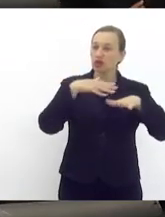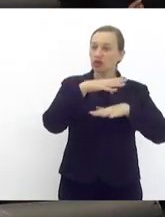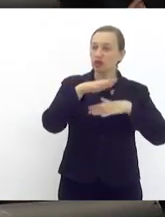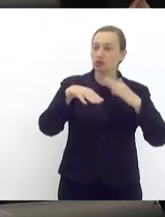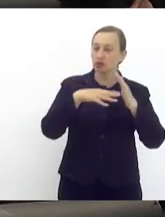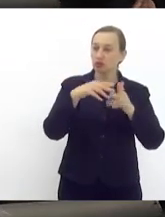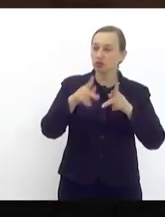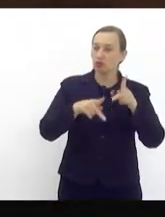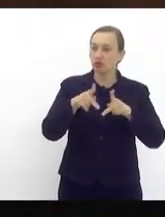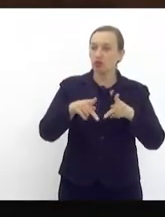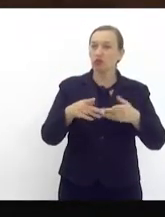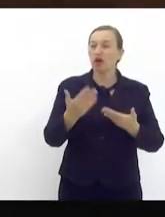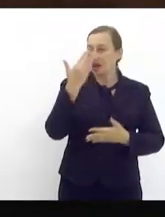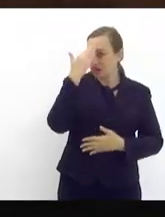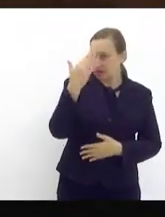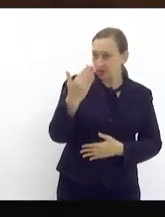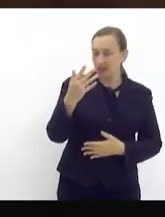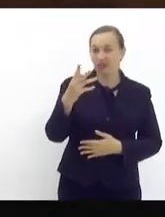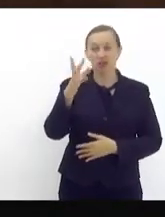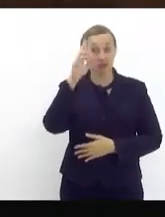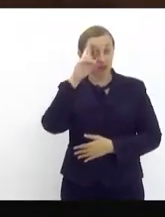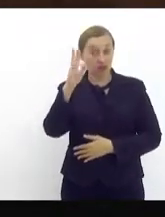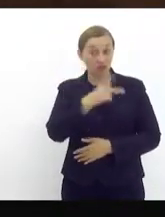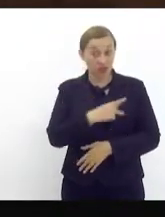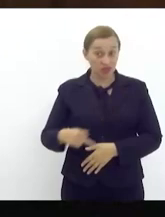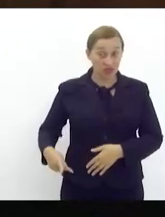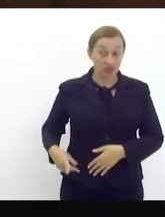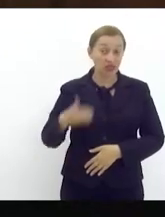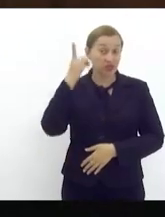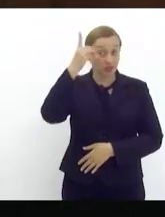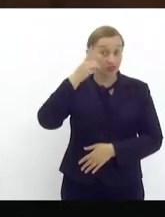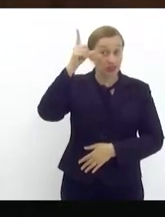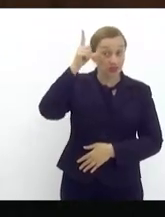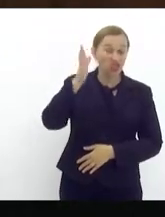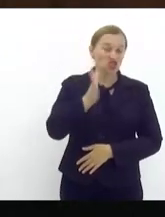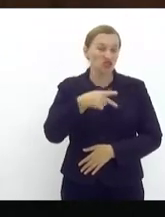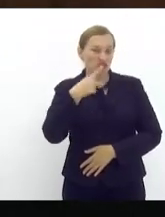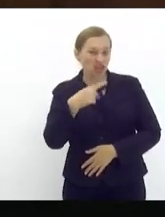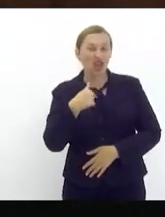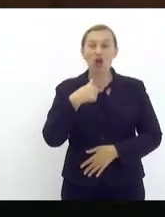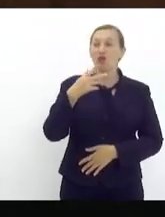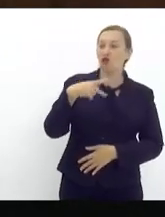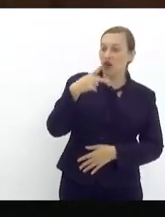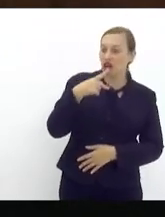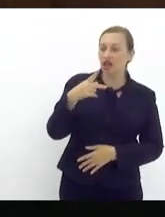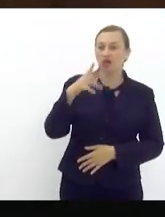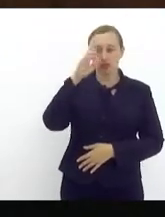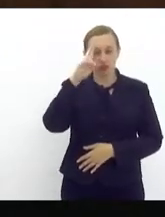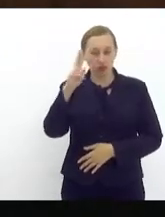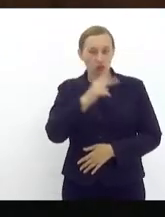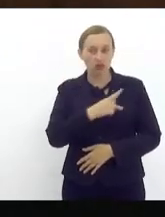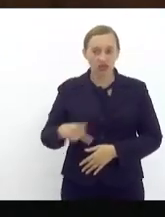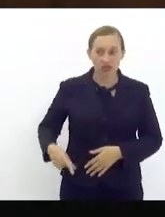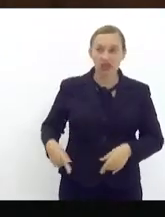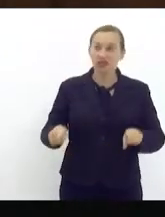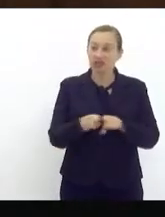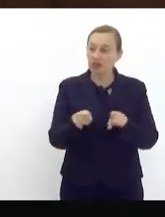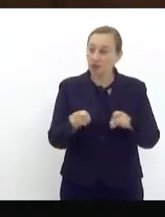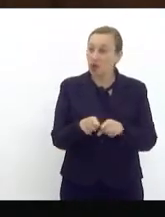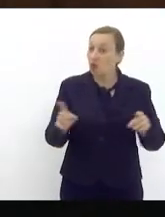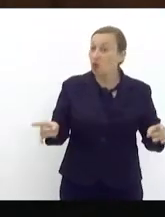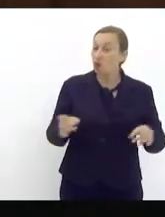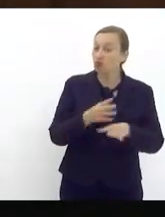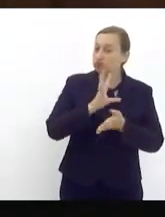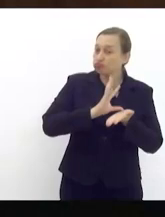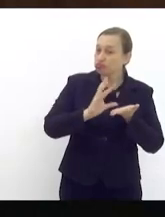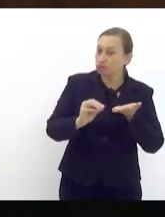legítima e agradecer a Vossa Excelência. A deputada Lucinha tinha falado, eu falei com Vossa Excelência também, o senhor de pronto